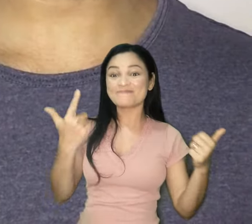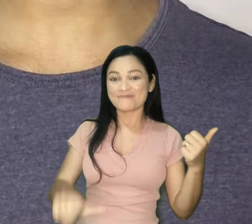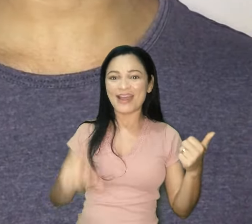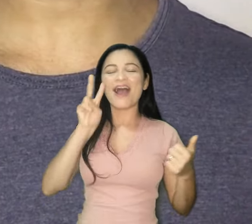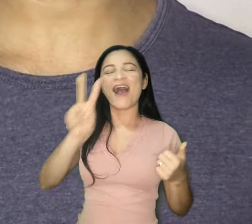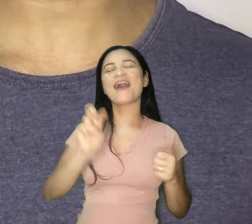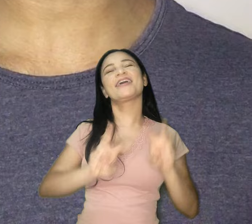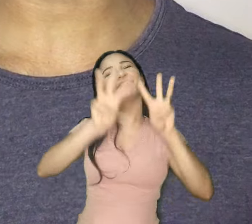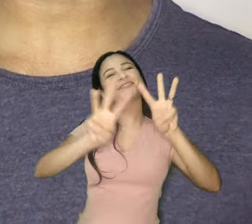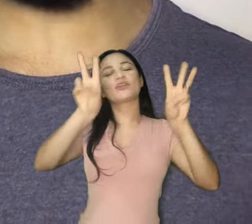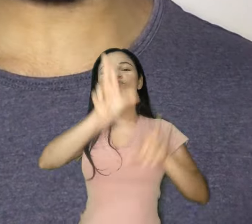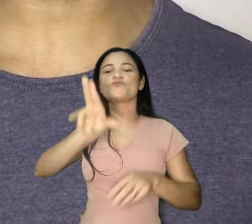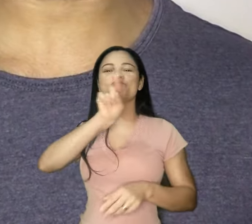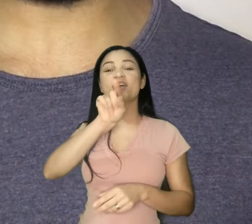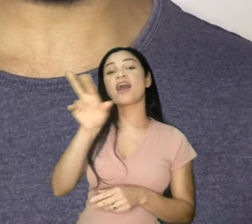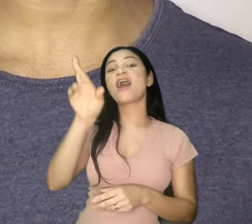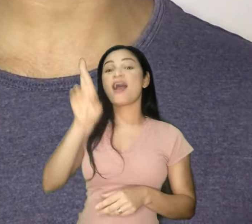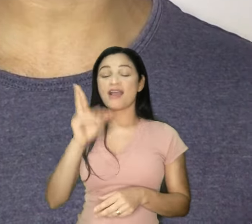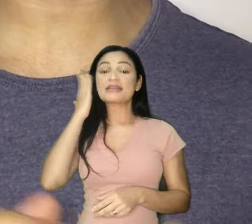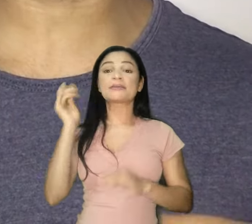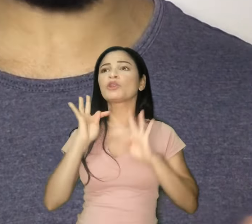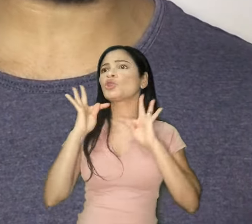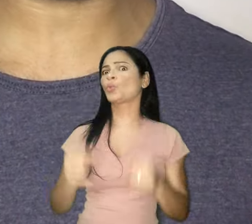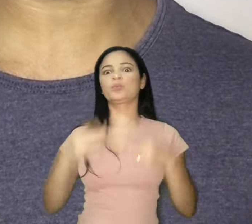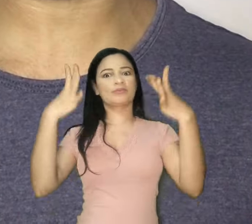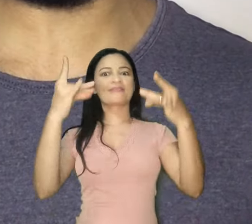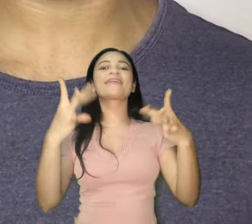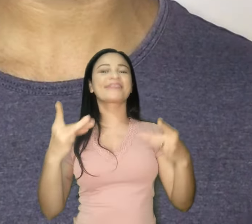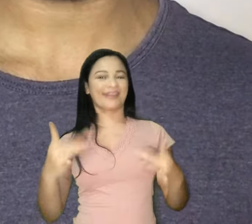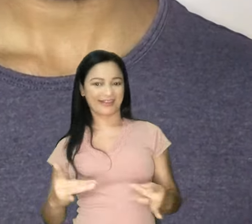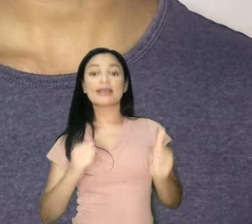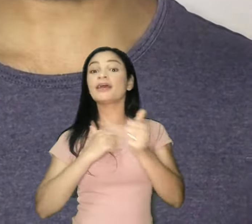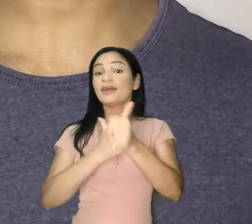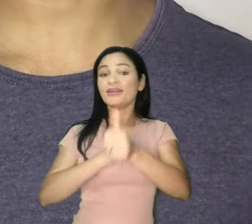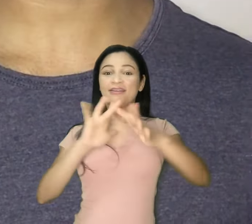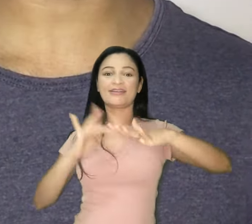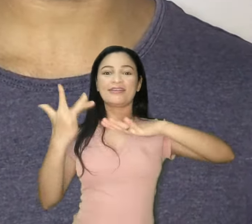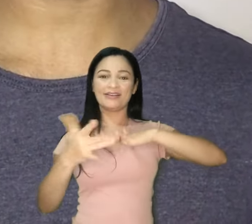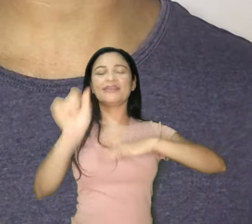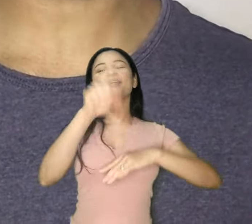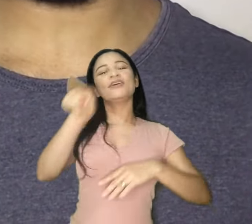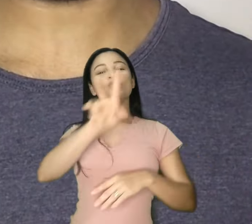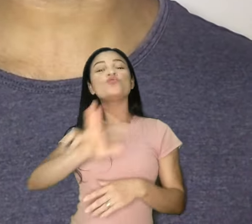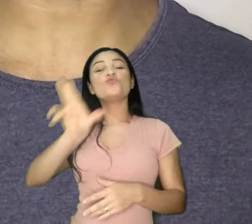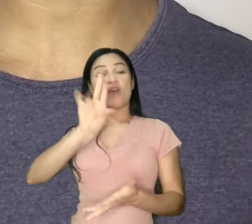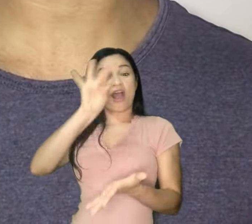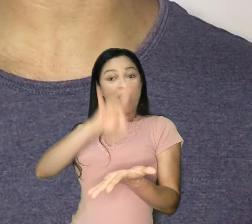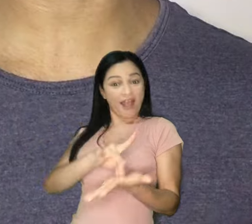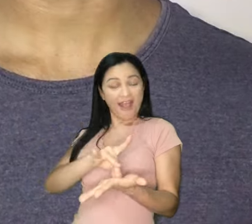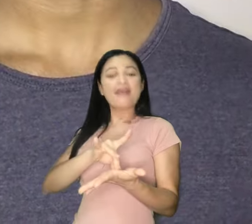Então acessa o nosso portal FAO.br e saiba todos os detalhes. Segue as nossas redes,